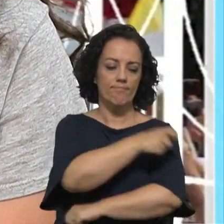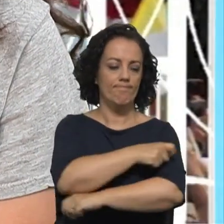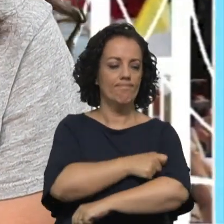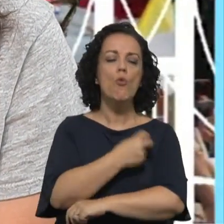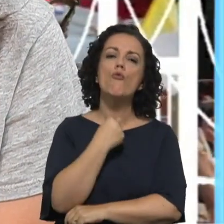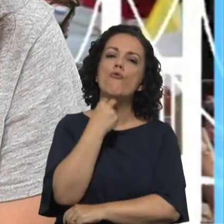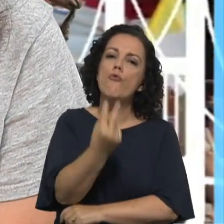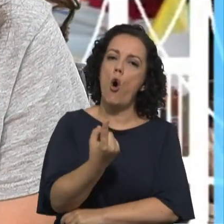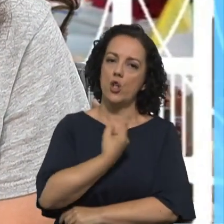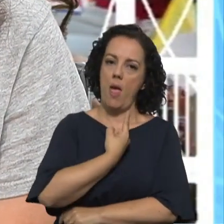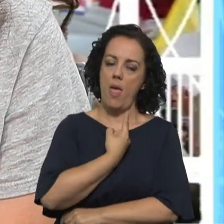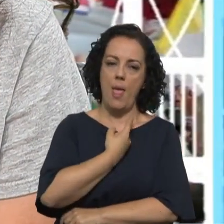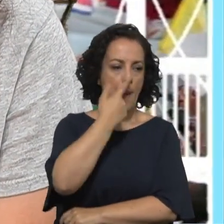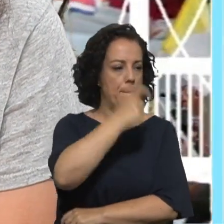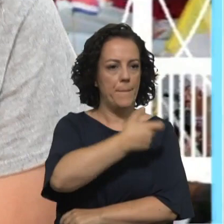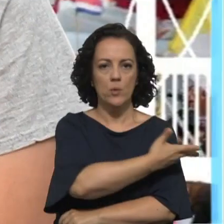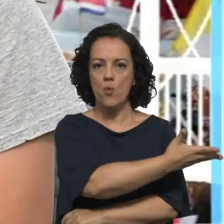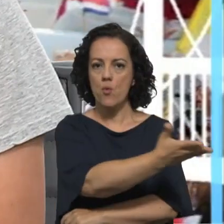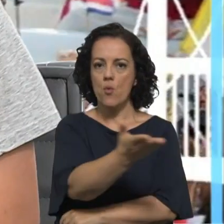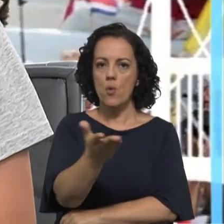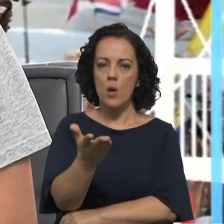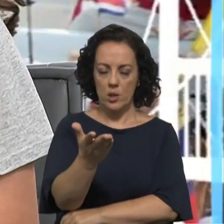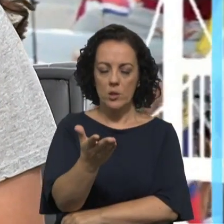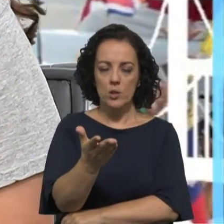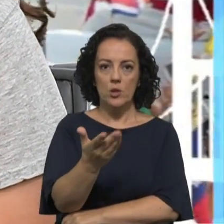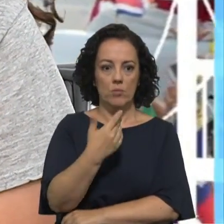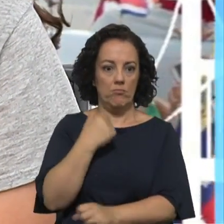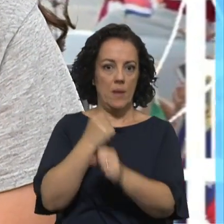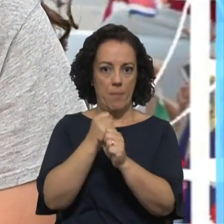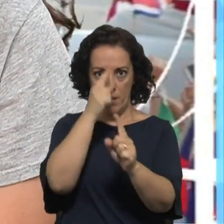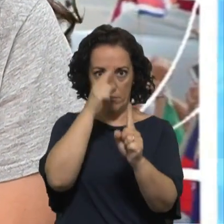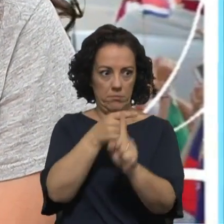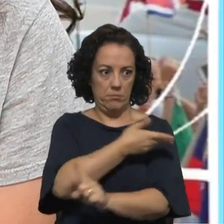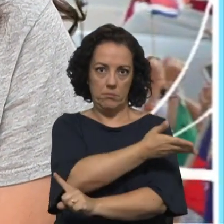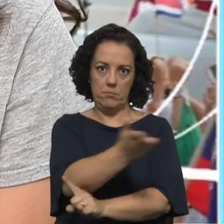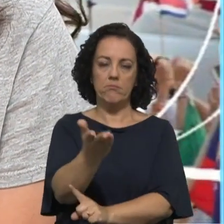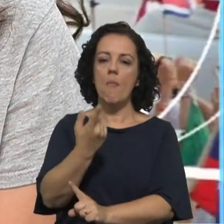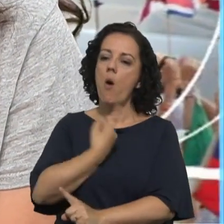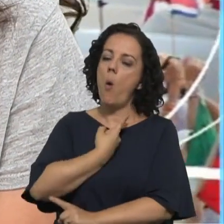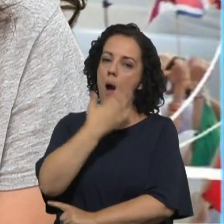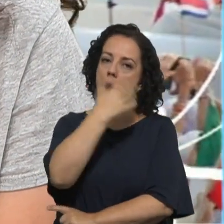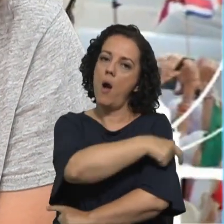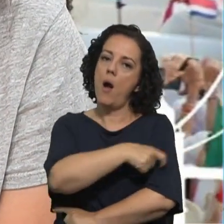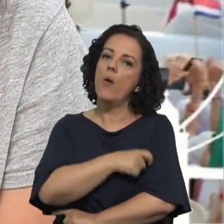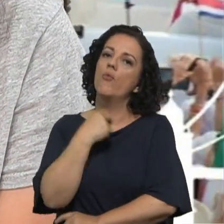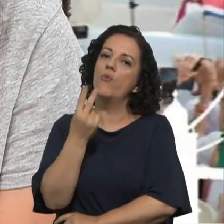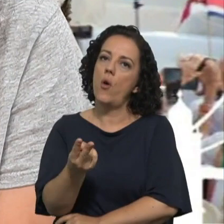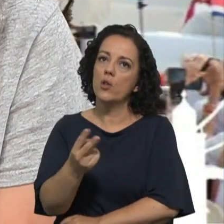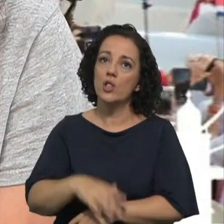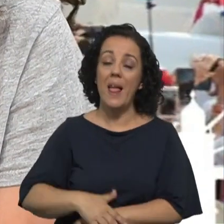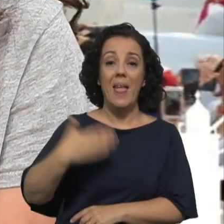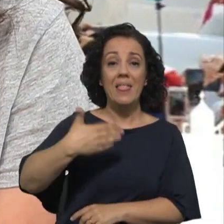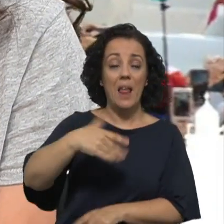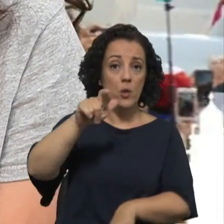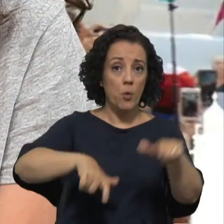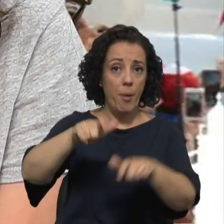quem, para quem e por quem trabalhamos, não é? E a verdade é que os direitos humanos só podem ser promovidos e só